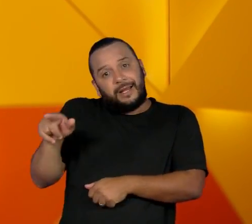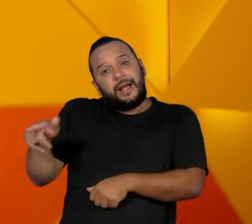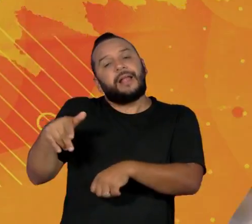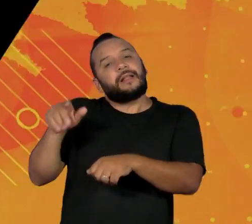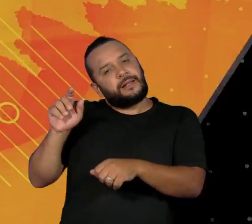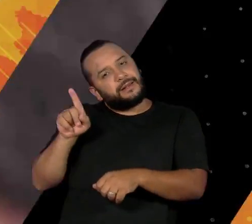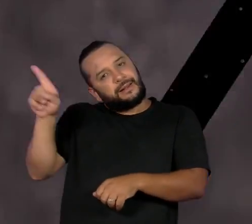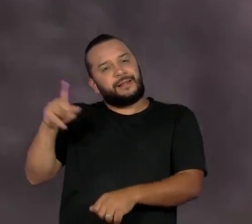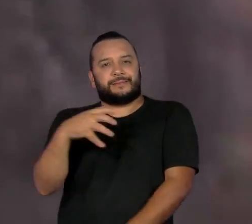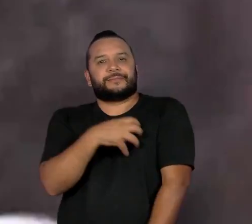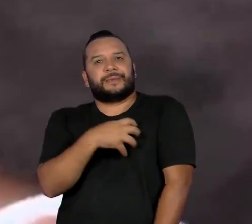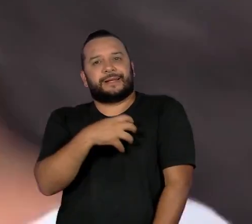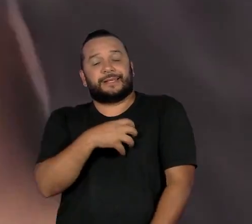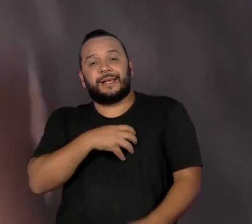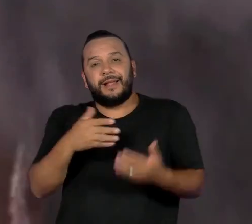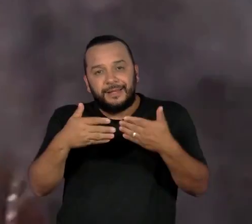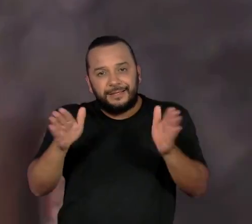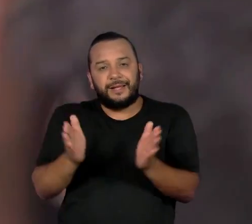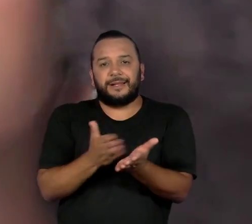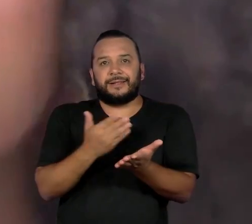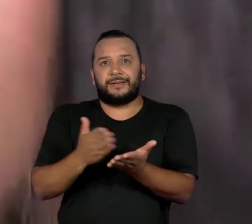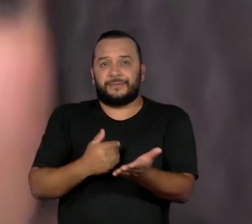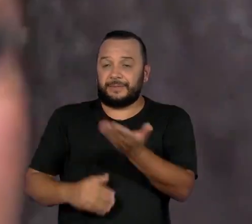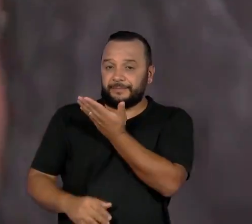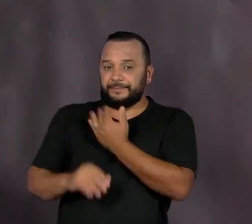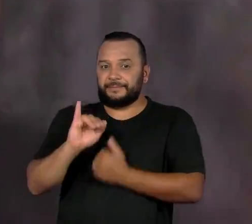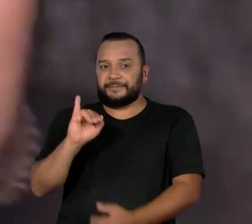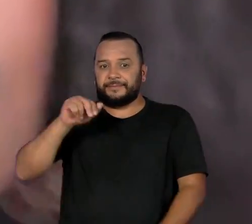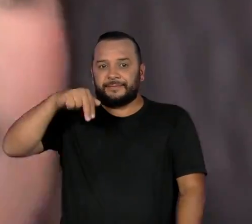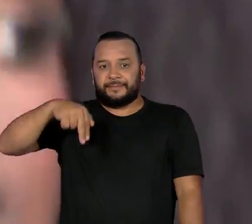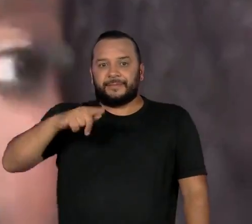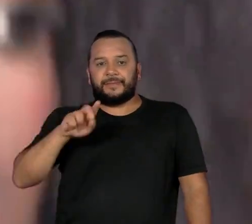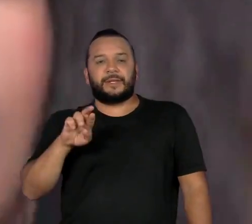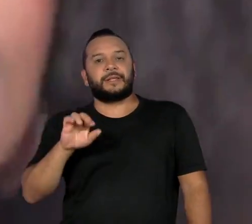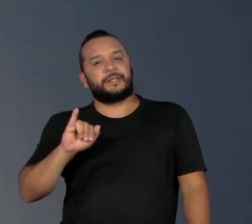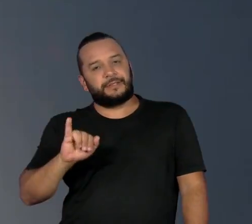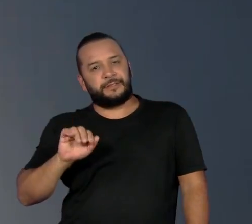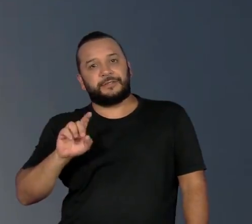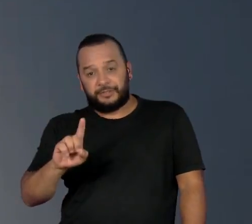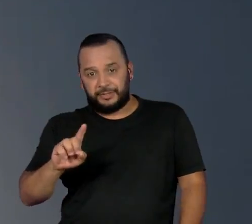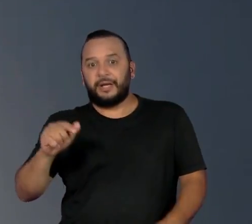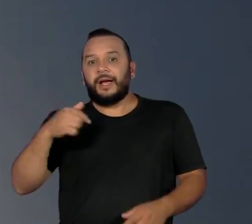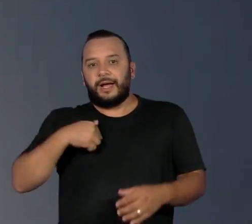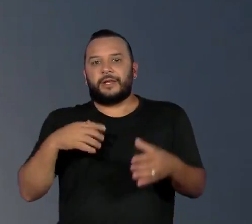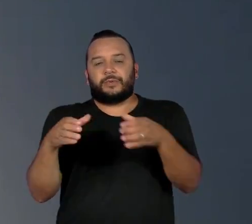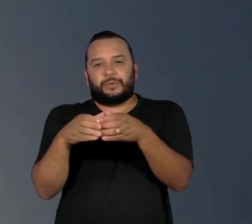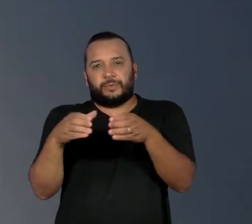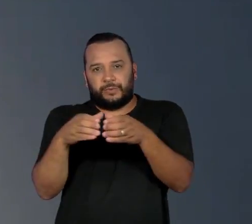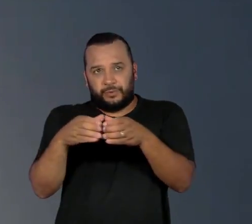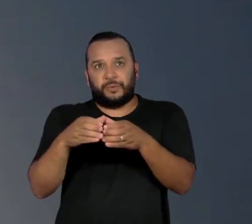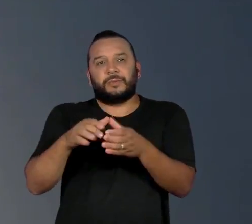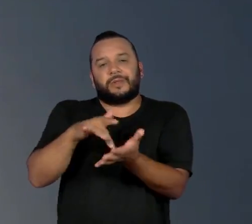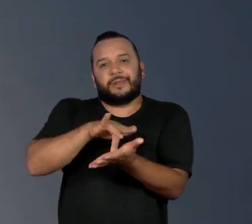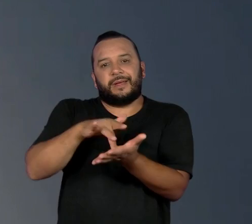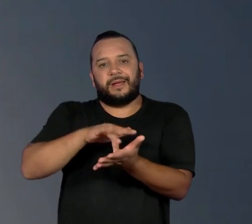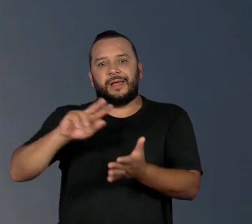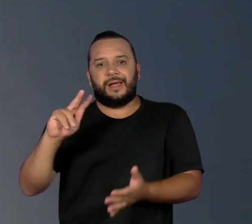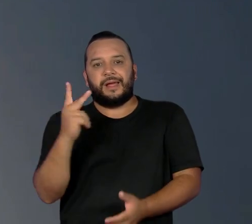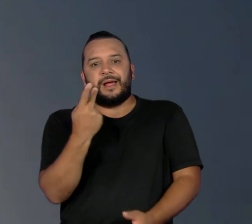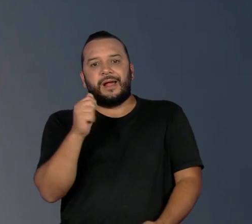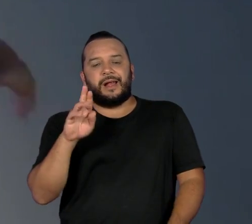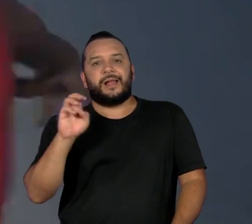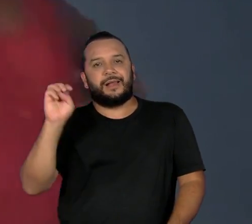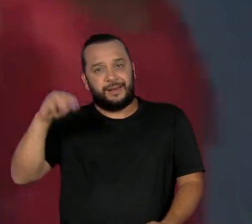livro. Olá, meu nome é Ingrid Silva, sou bailarina clássica na companhia Dance Theatre of Harlem, moro em Nova